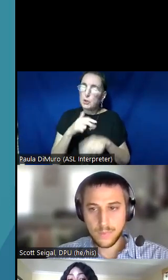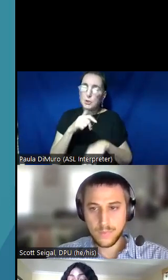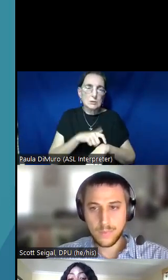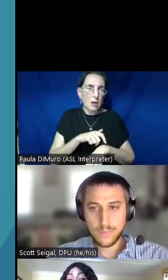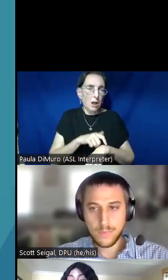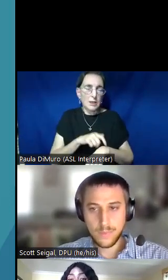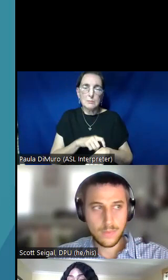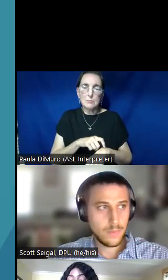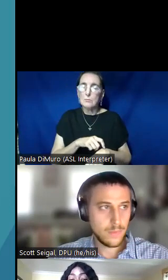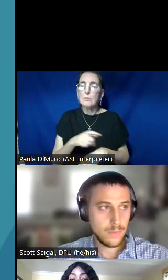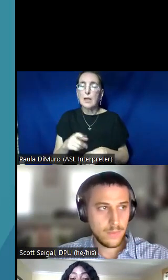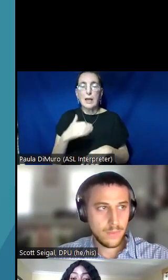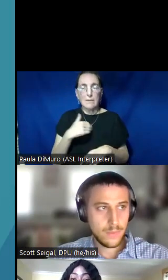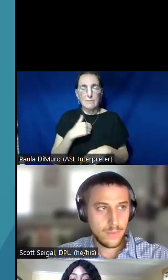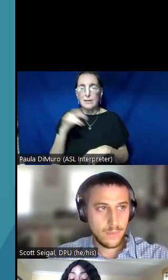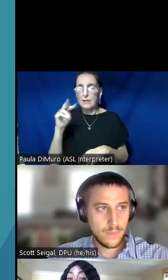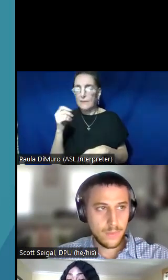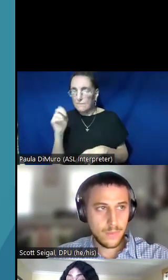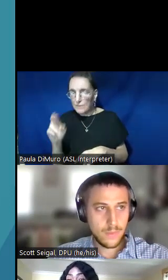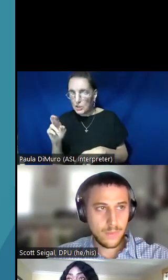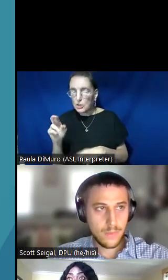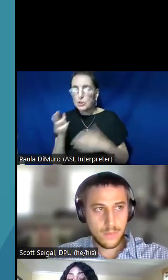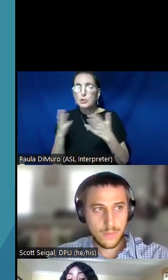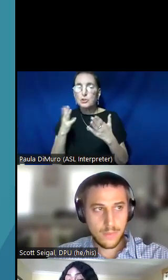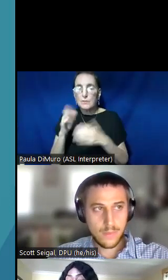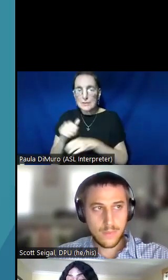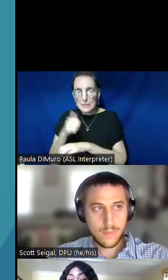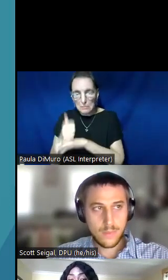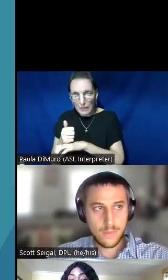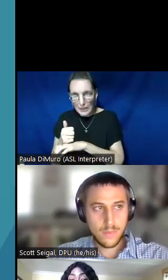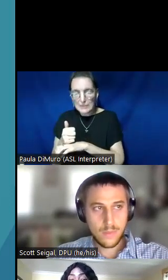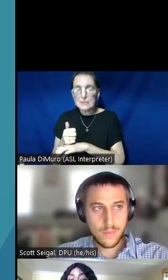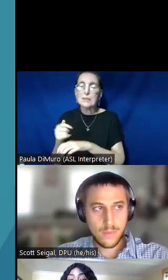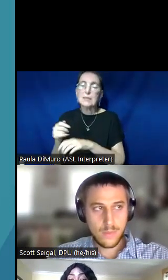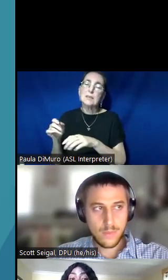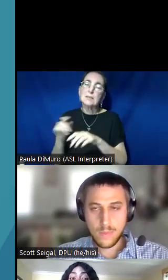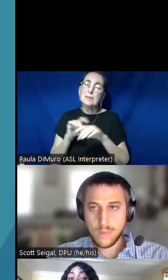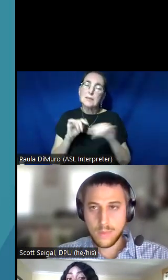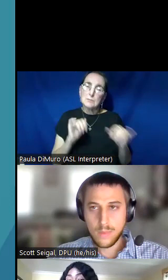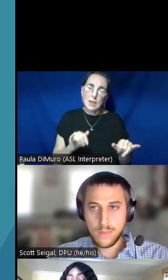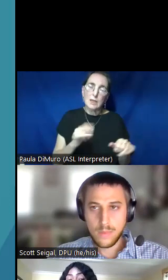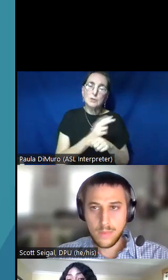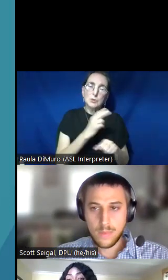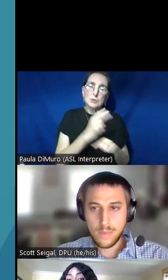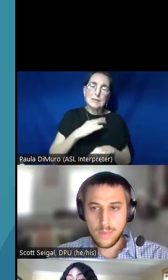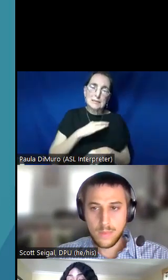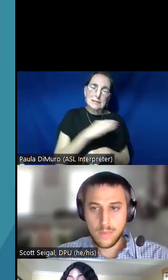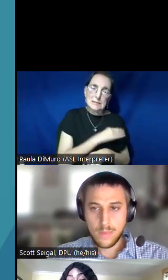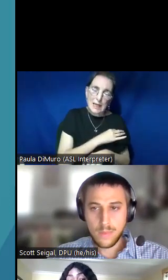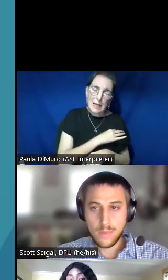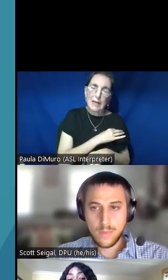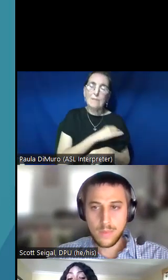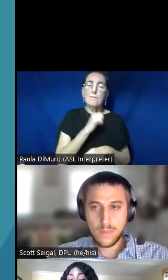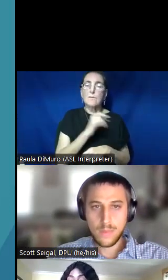num short time frame de tempo que serviço de vender no lugar.